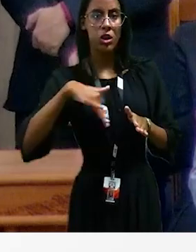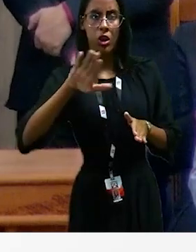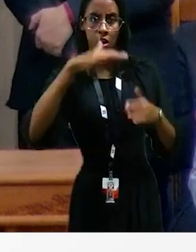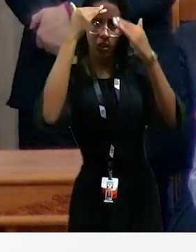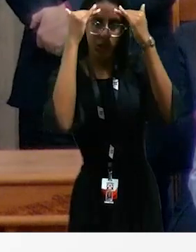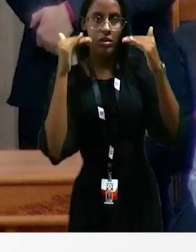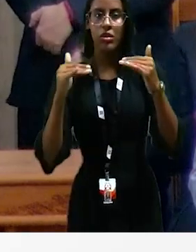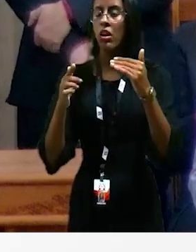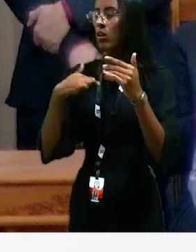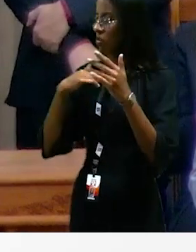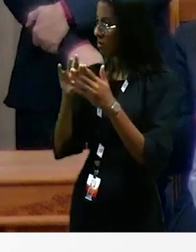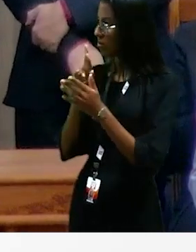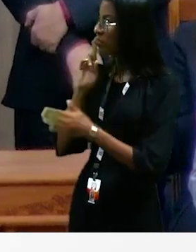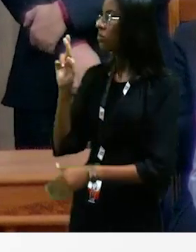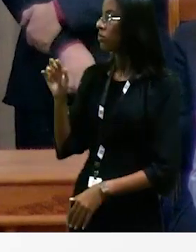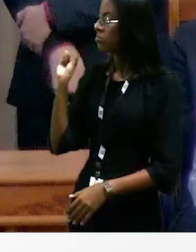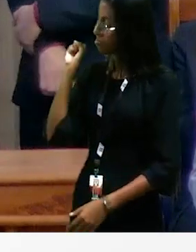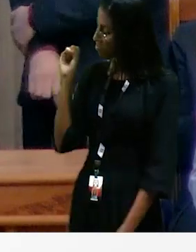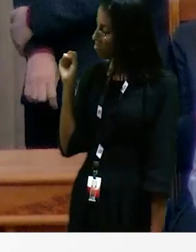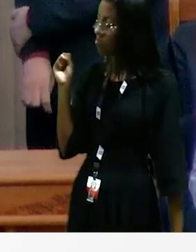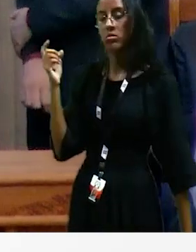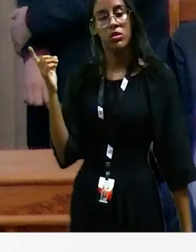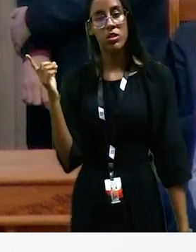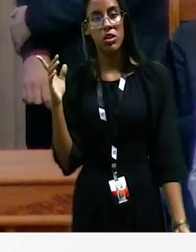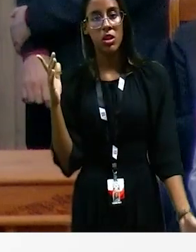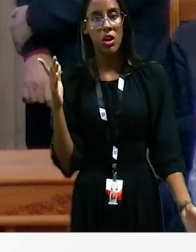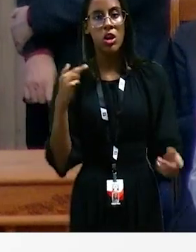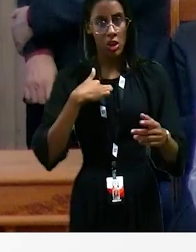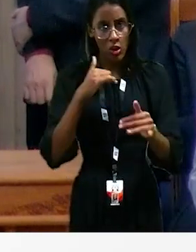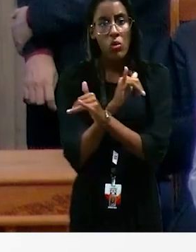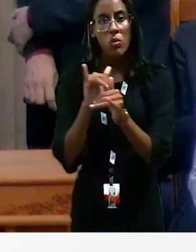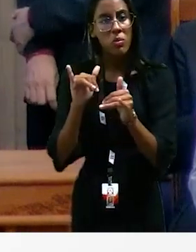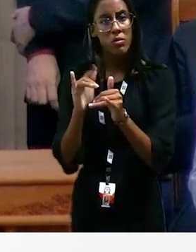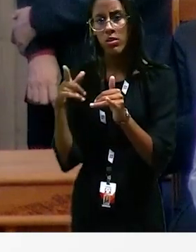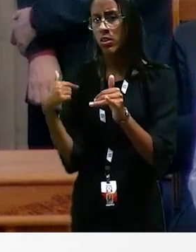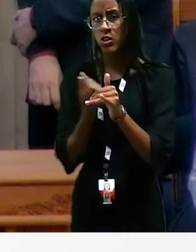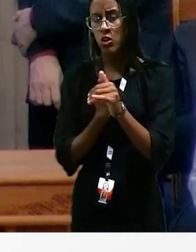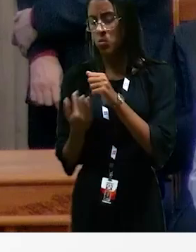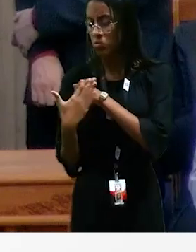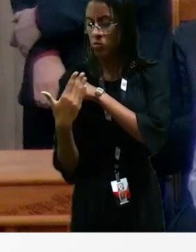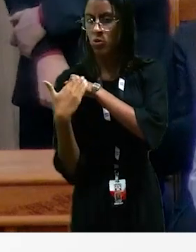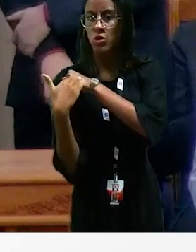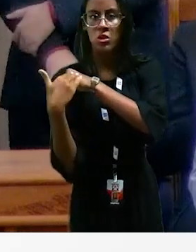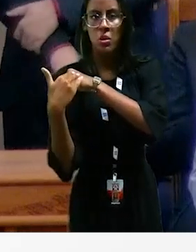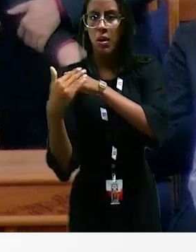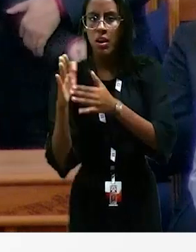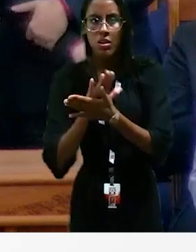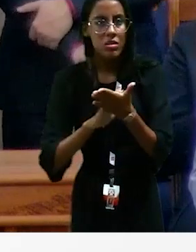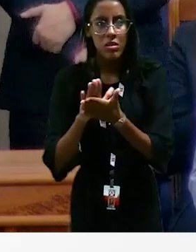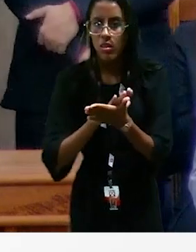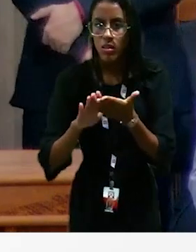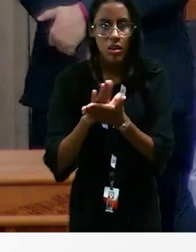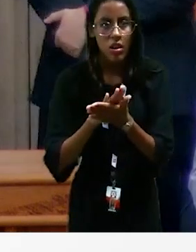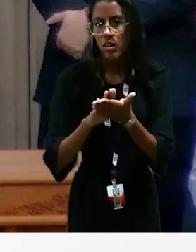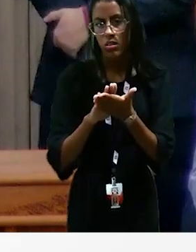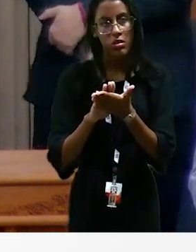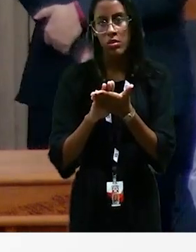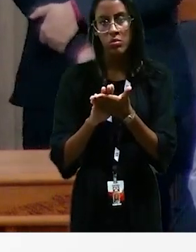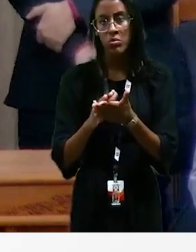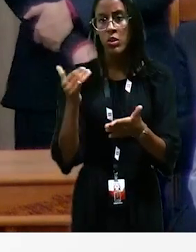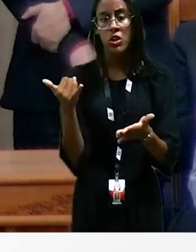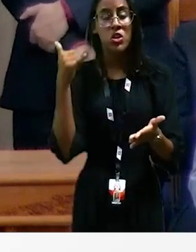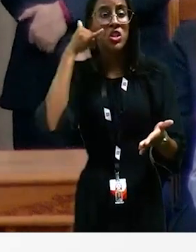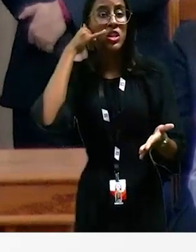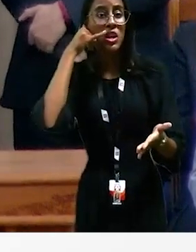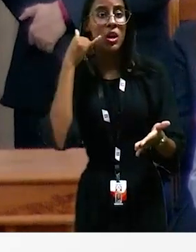e eu comuniquei que nós não fomos procurados nem ligaram para o pastor lá da área e nem para